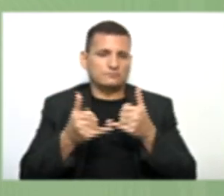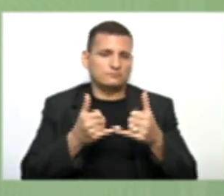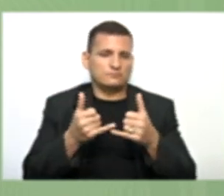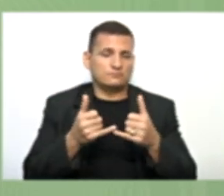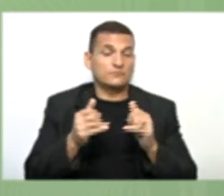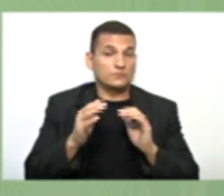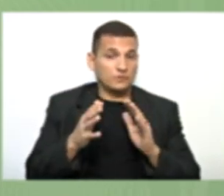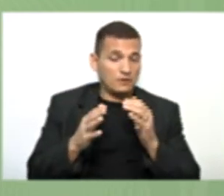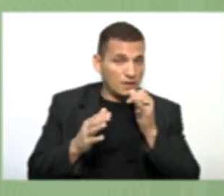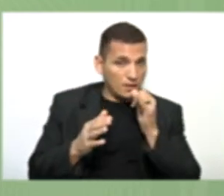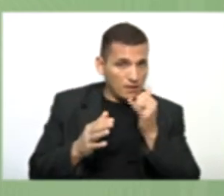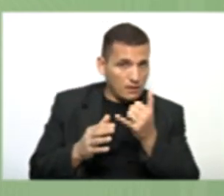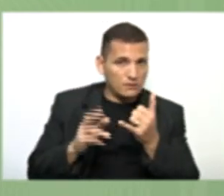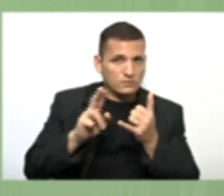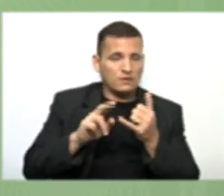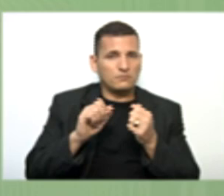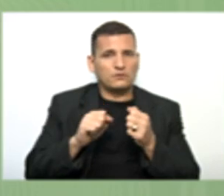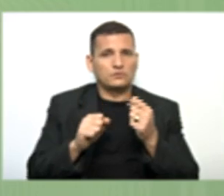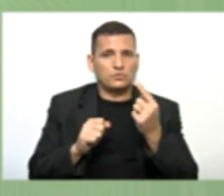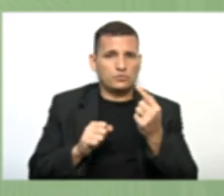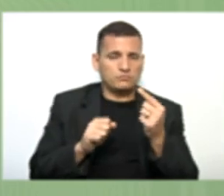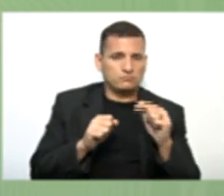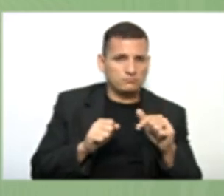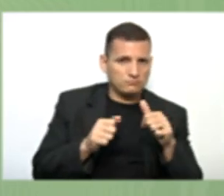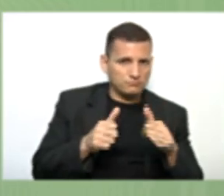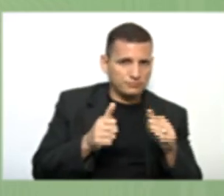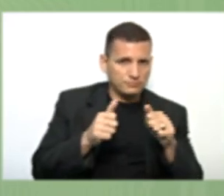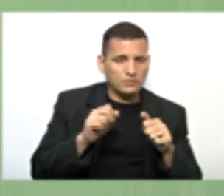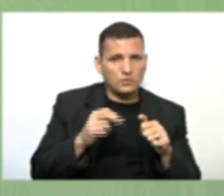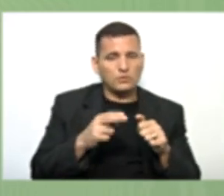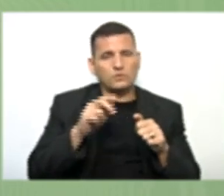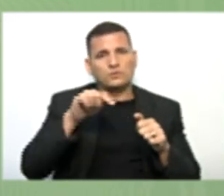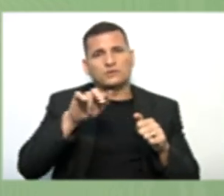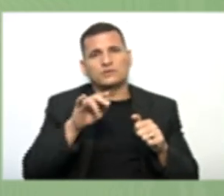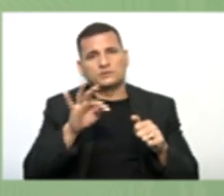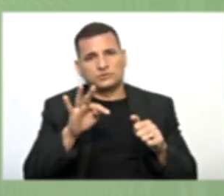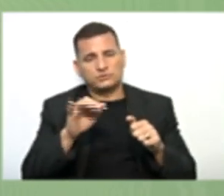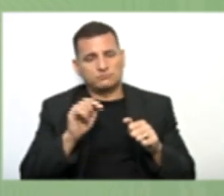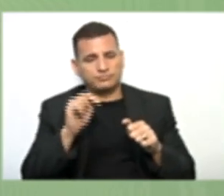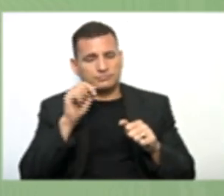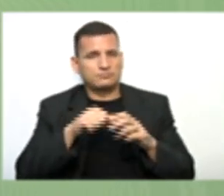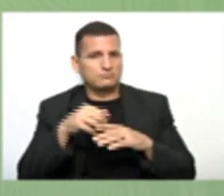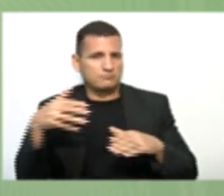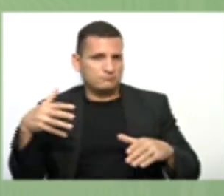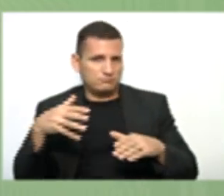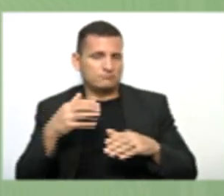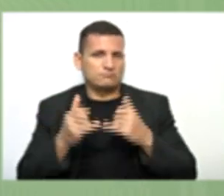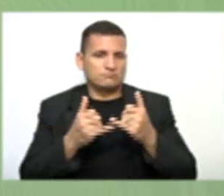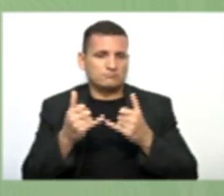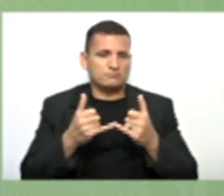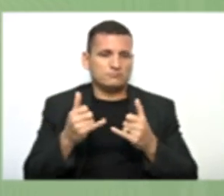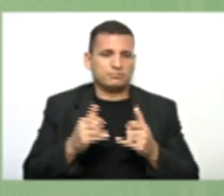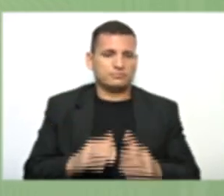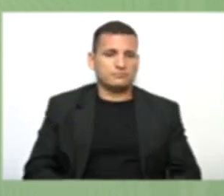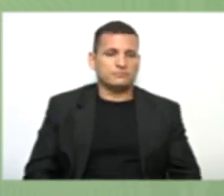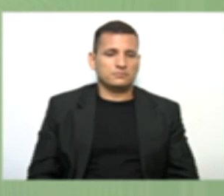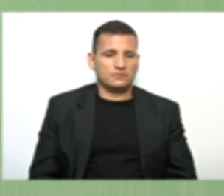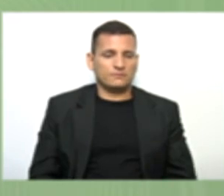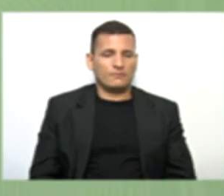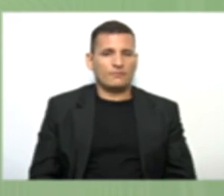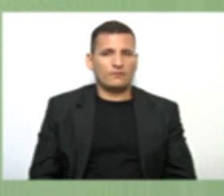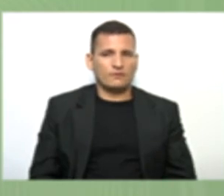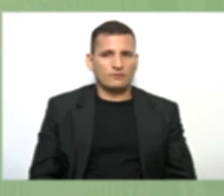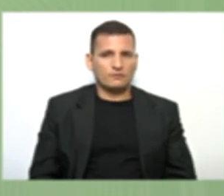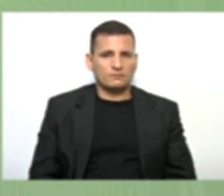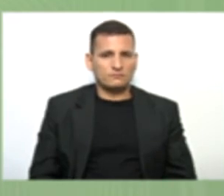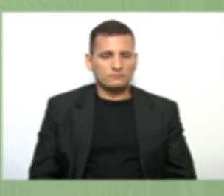que ele pode digitar 1 para iniciar ou quit para sair do jogo. Aí aqui eu não coloquei minha condição de sair. Tudo bem, não tem problema não. Isso aqui é um